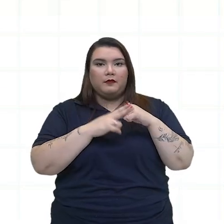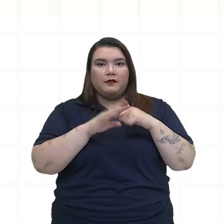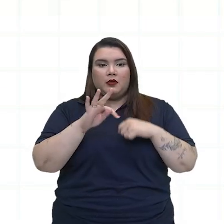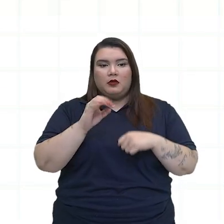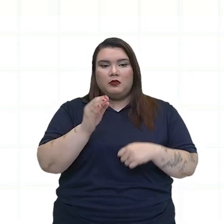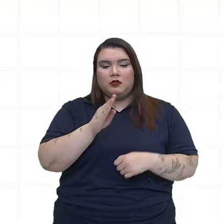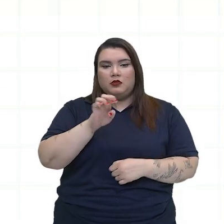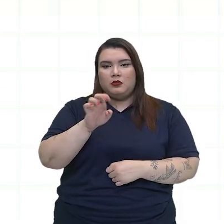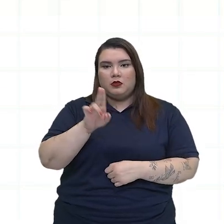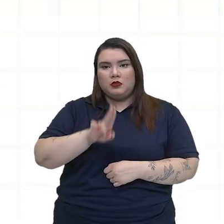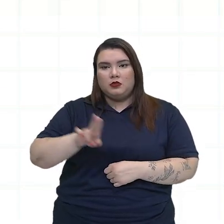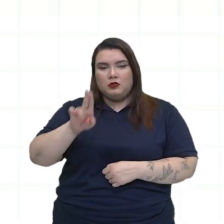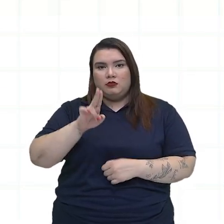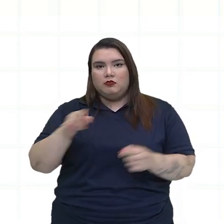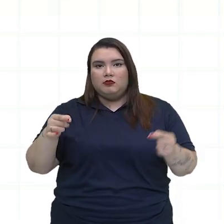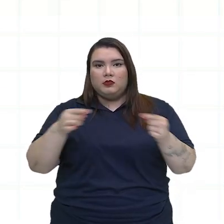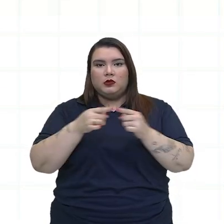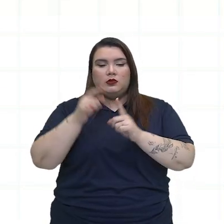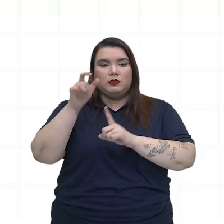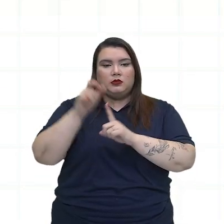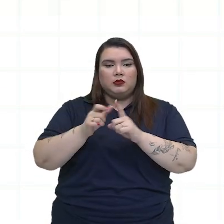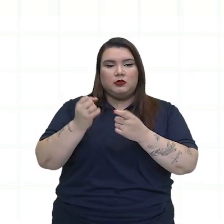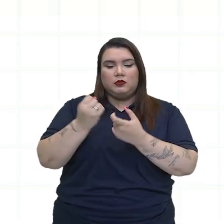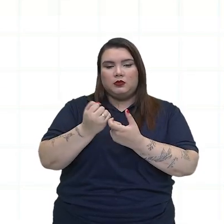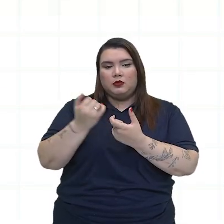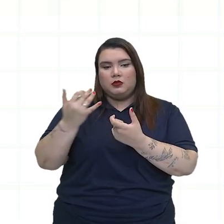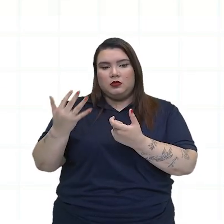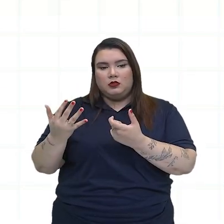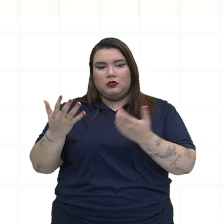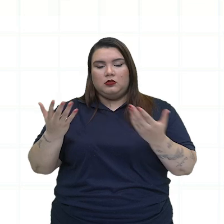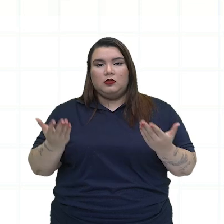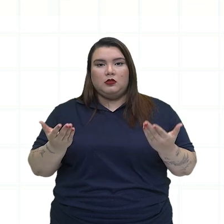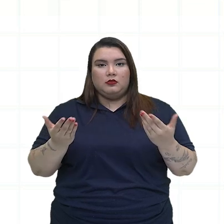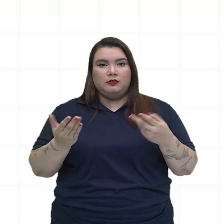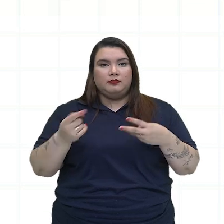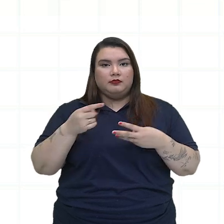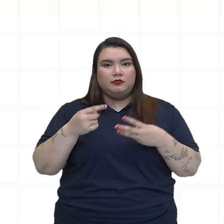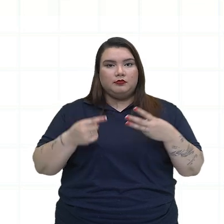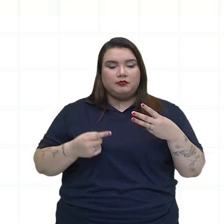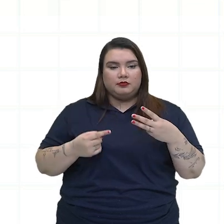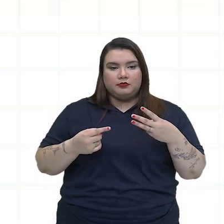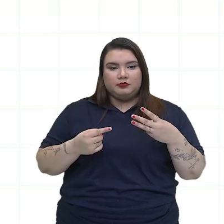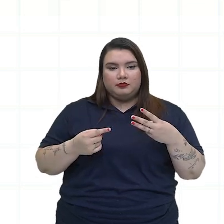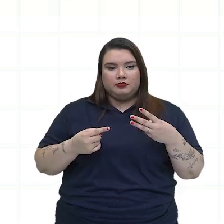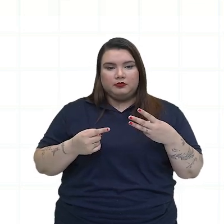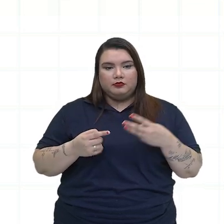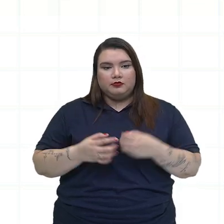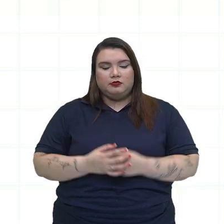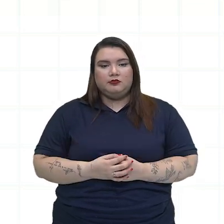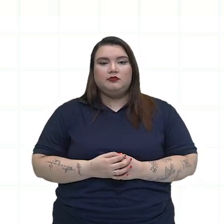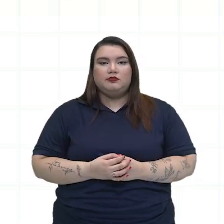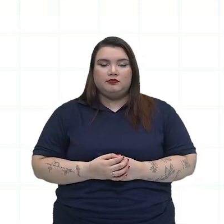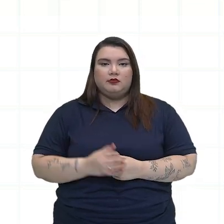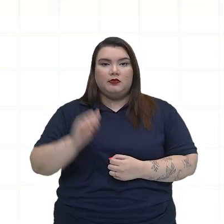utilizo quando o meu sujeito está no plural? É o are, o am ou with. Vejam.